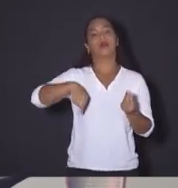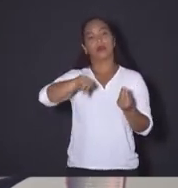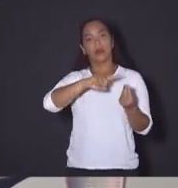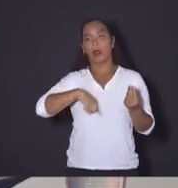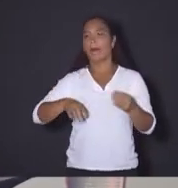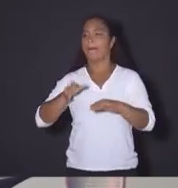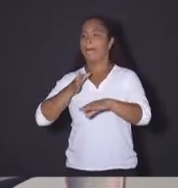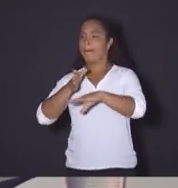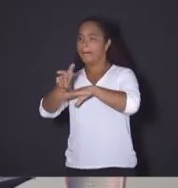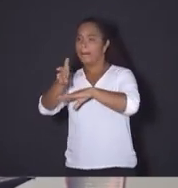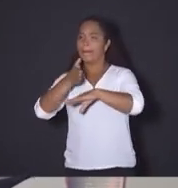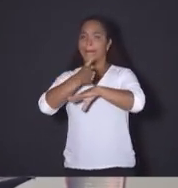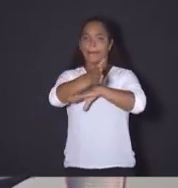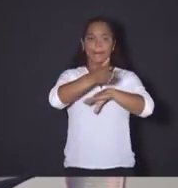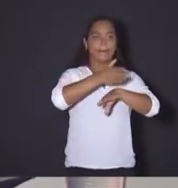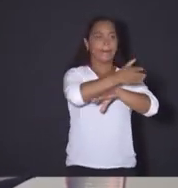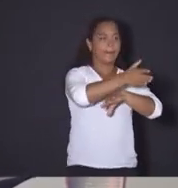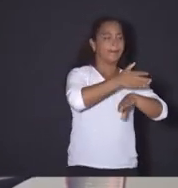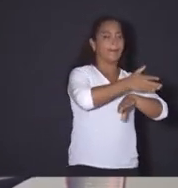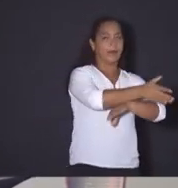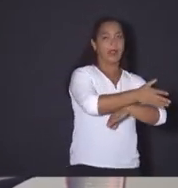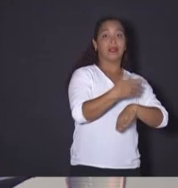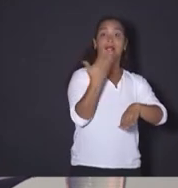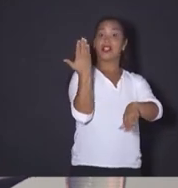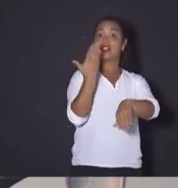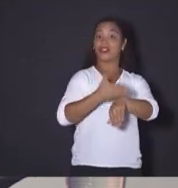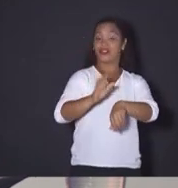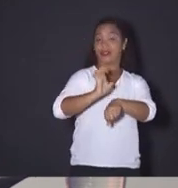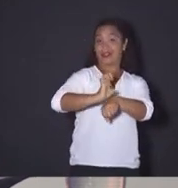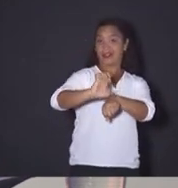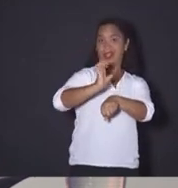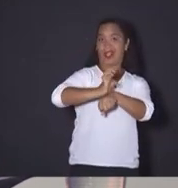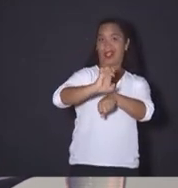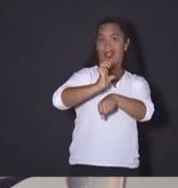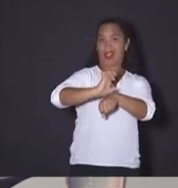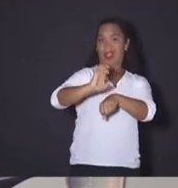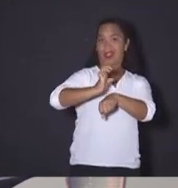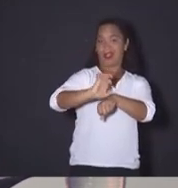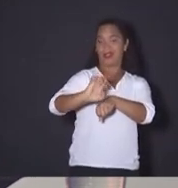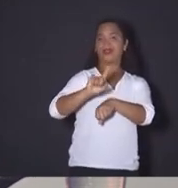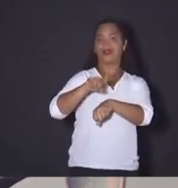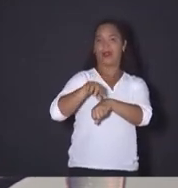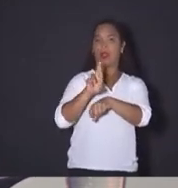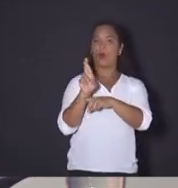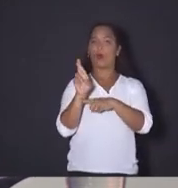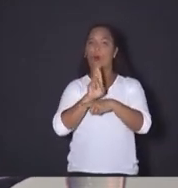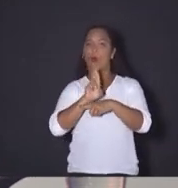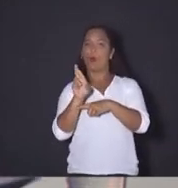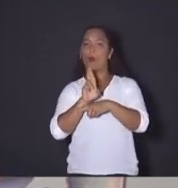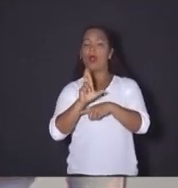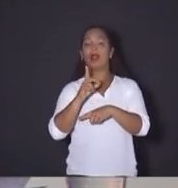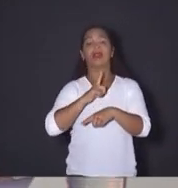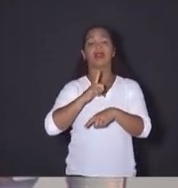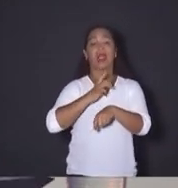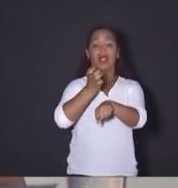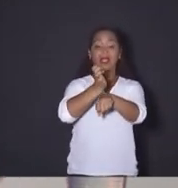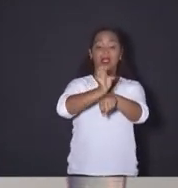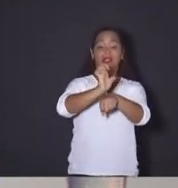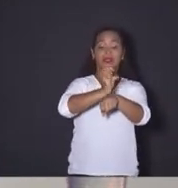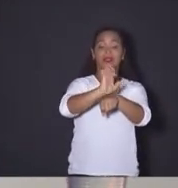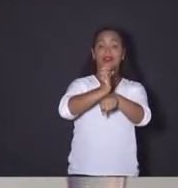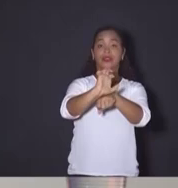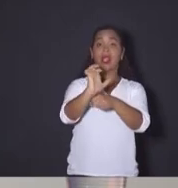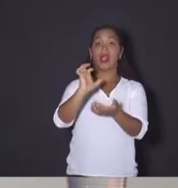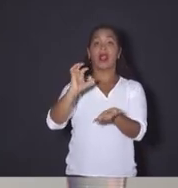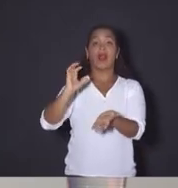rediscutir o estágio supervisionado o nome de supervisionado mas nós temos muito estágio supervisionado que carece